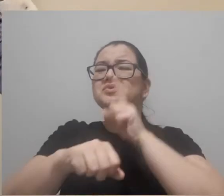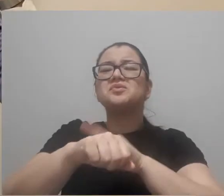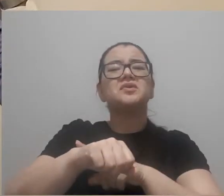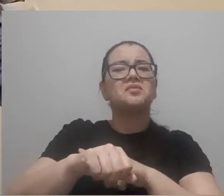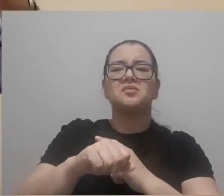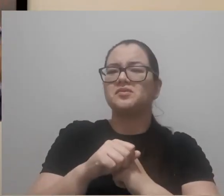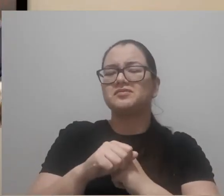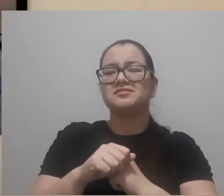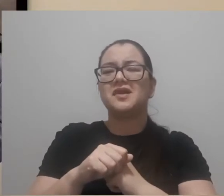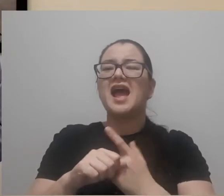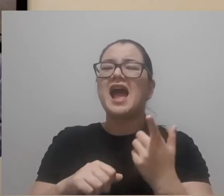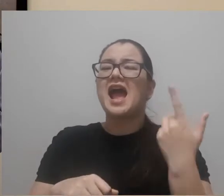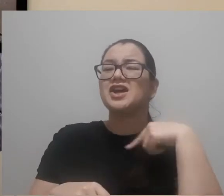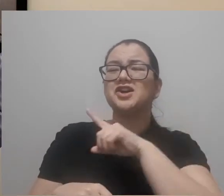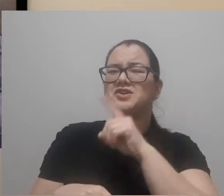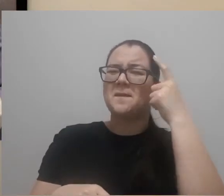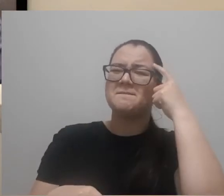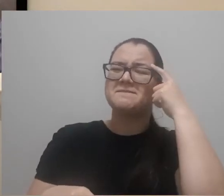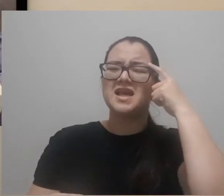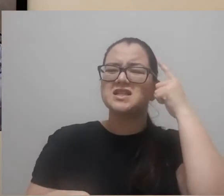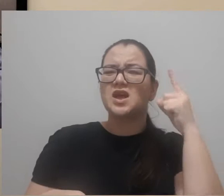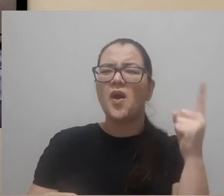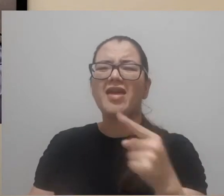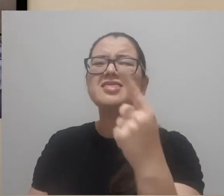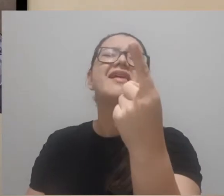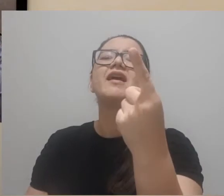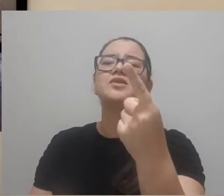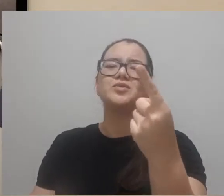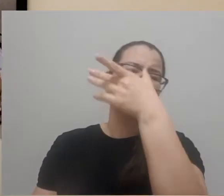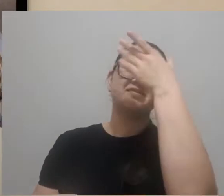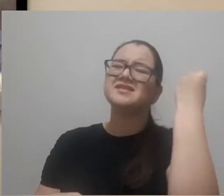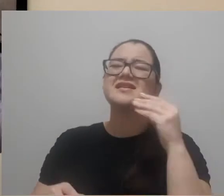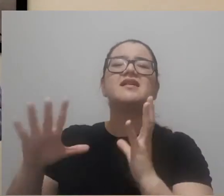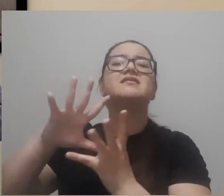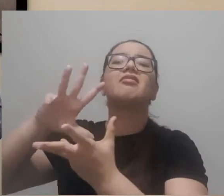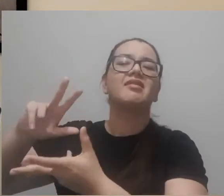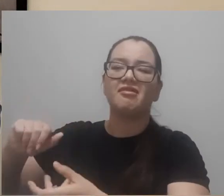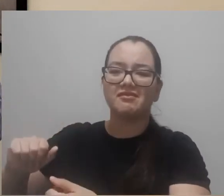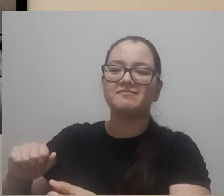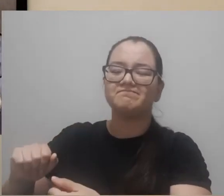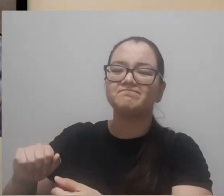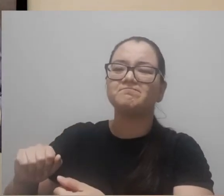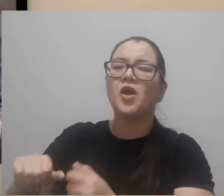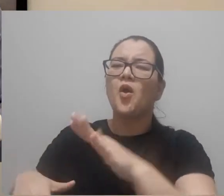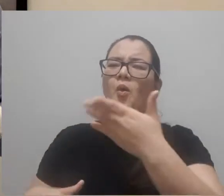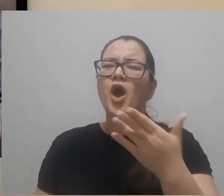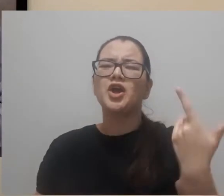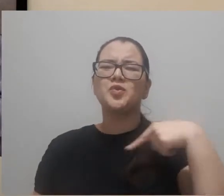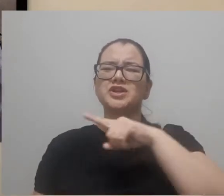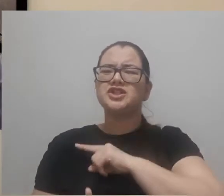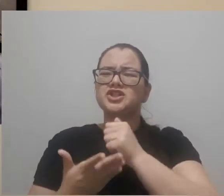exercício da misericórdia e compaixão, quando nós estamos ali ajudando alguém, quando nós